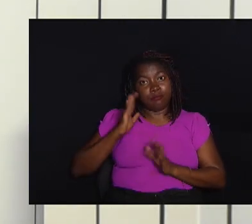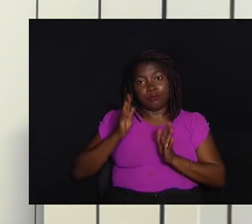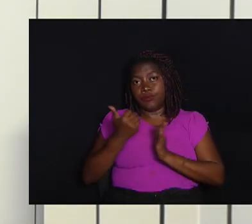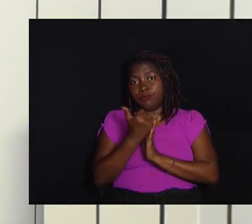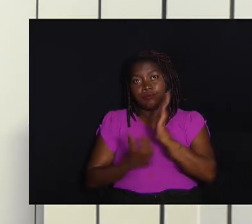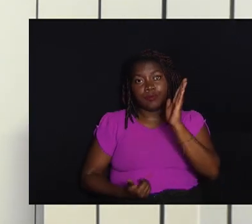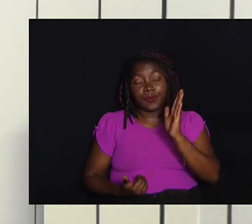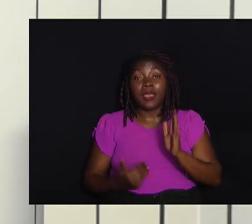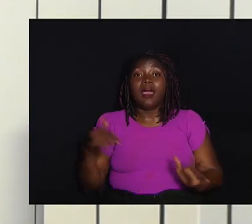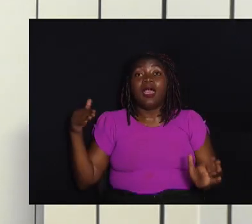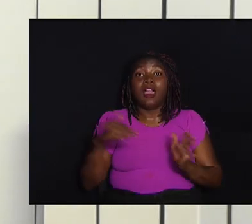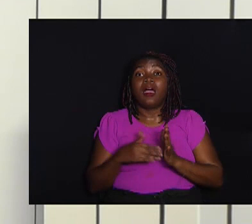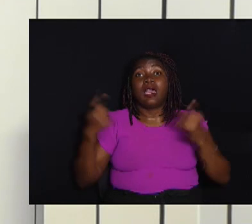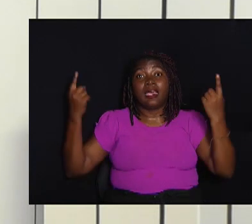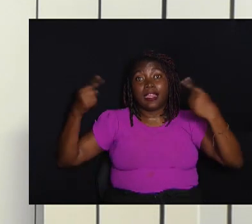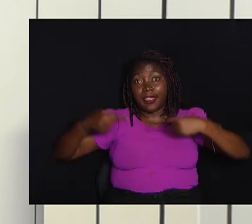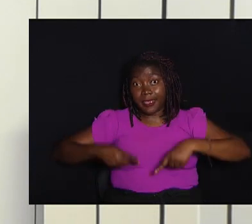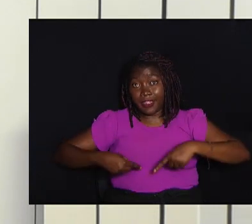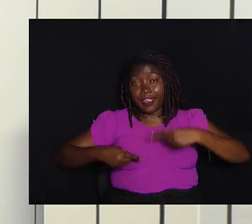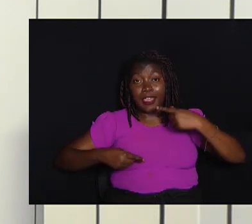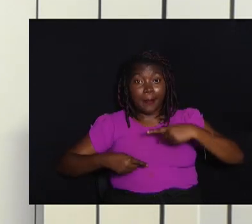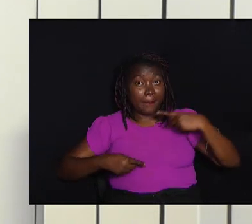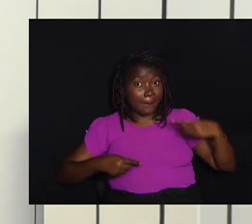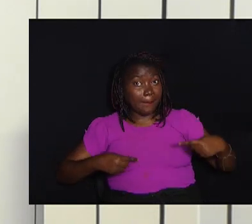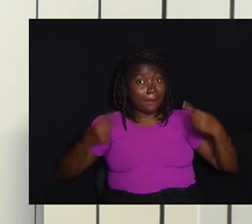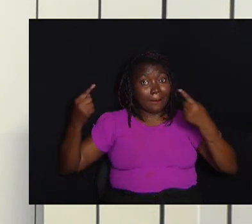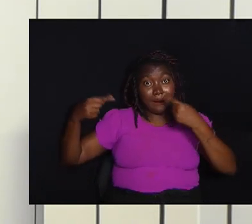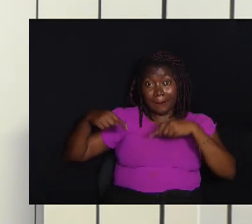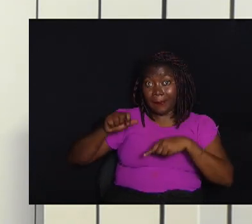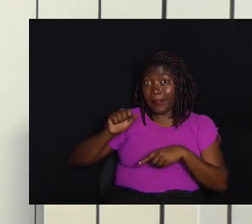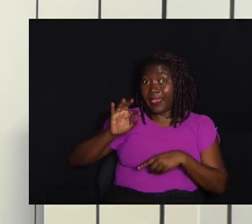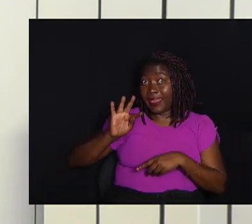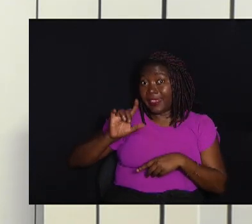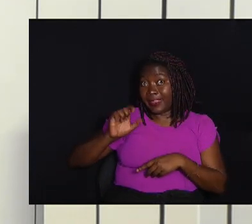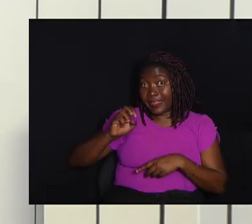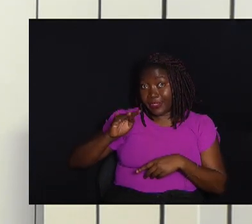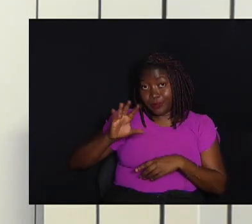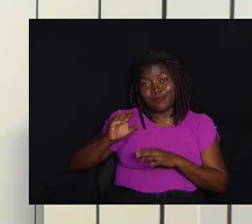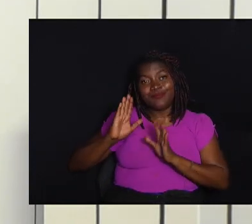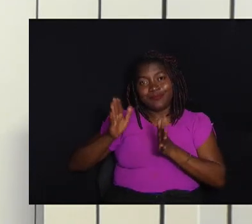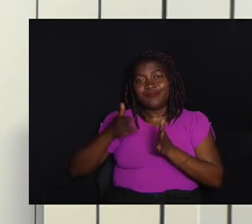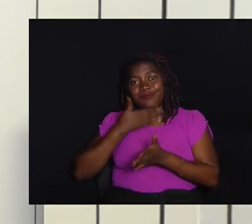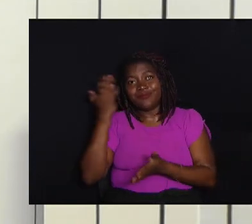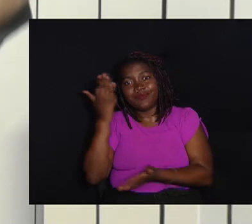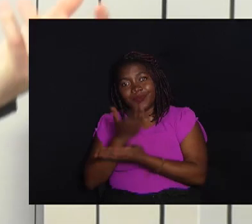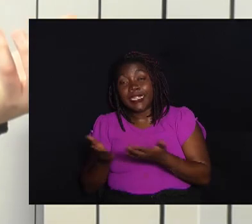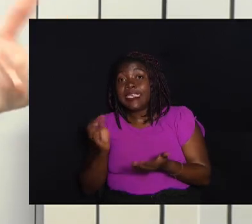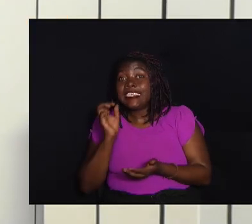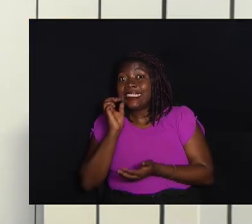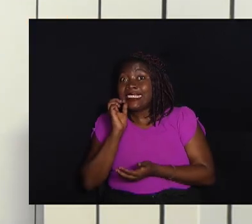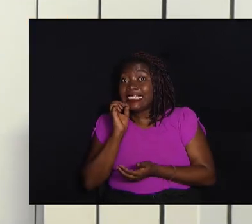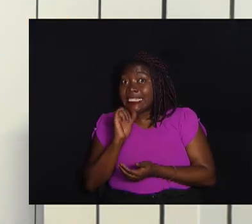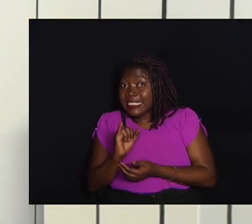desta primeira fase, a Ponte enfrenta o Atlético Gloriense, que já está eliminado. E aí, se a Ponte